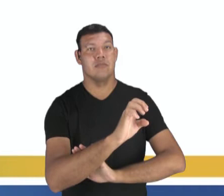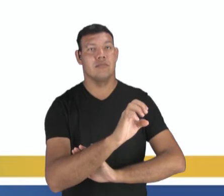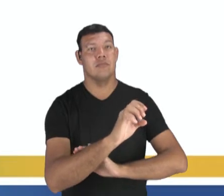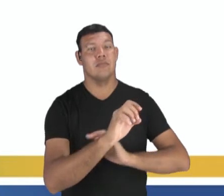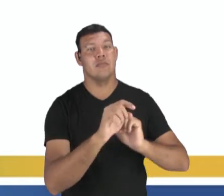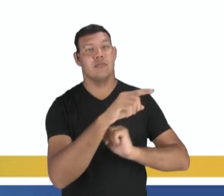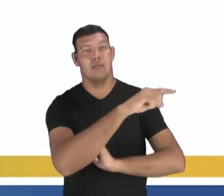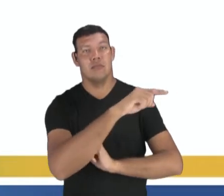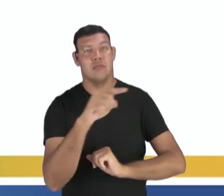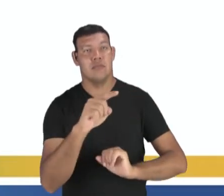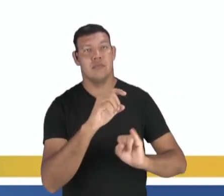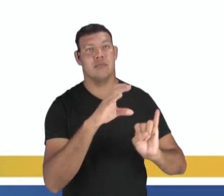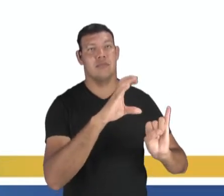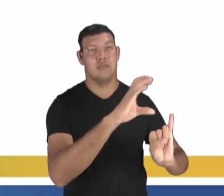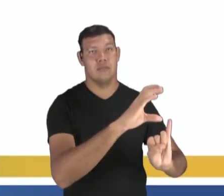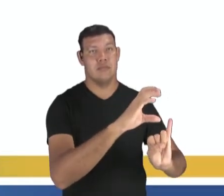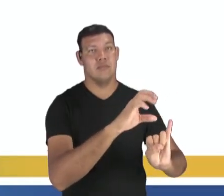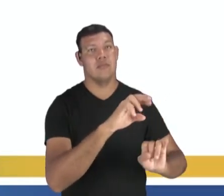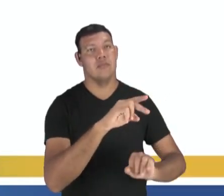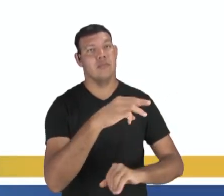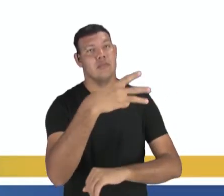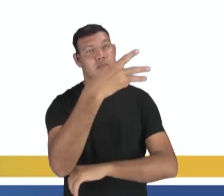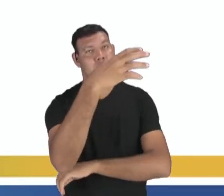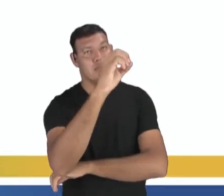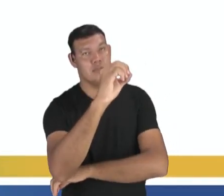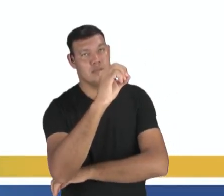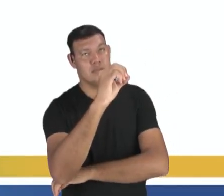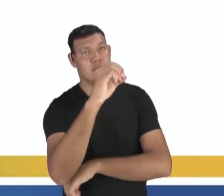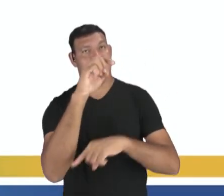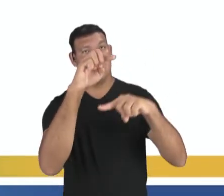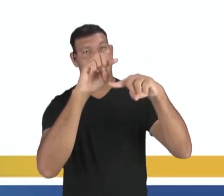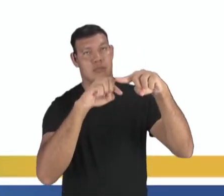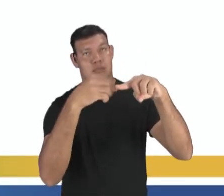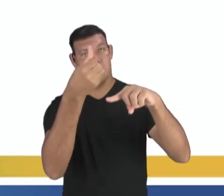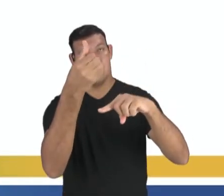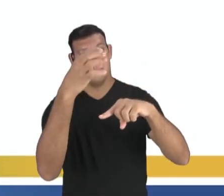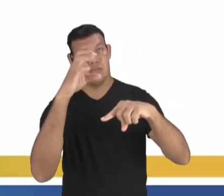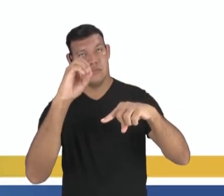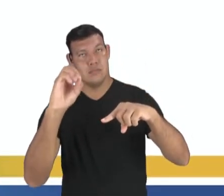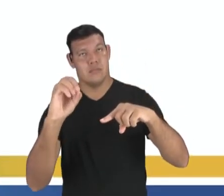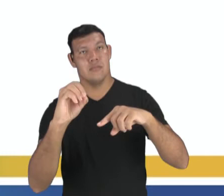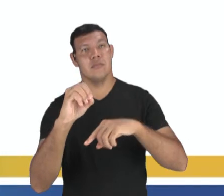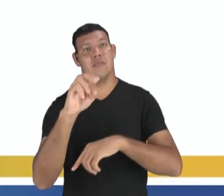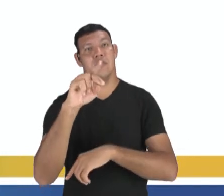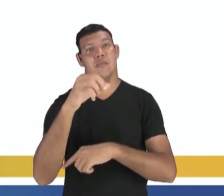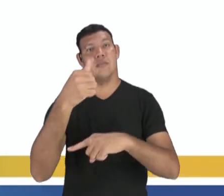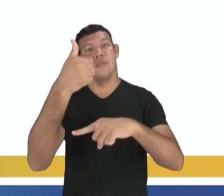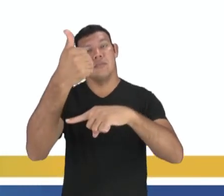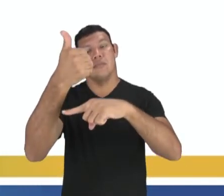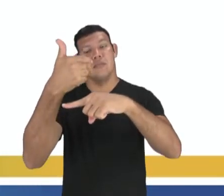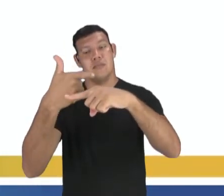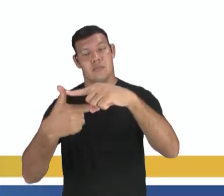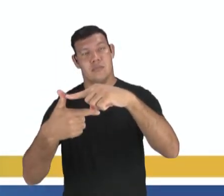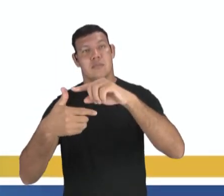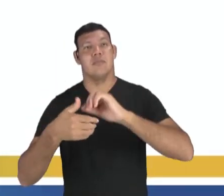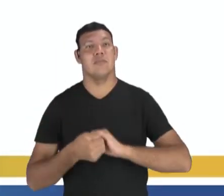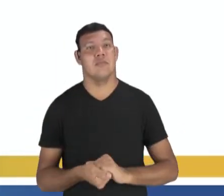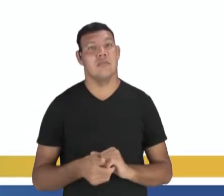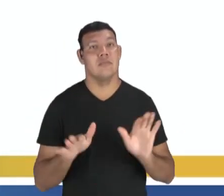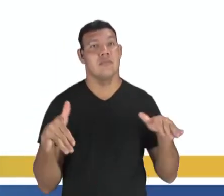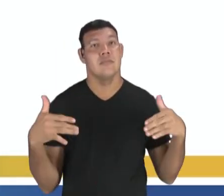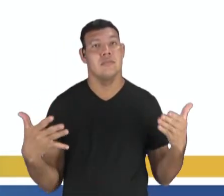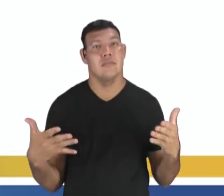sobre meu e descer que é igual a 300 dividido para 600 que é igual a 1 sobre